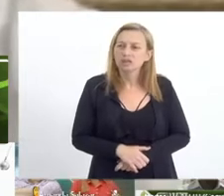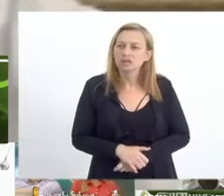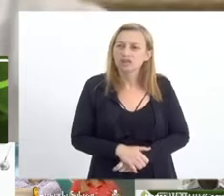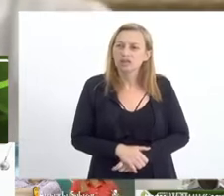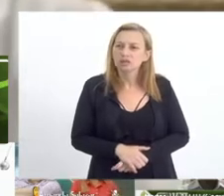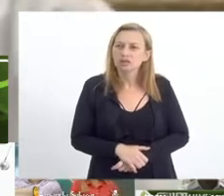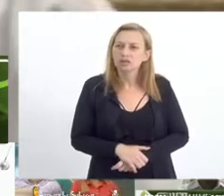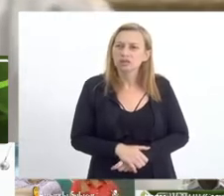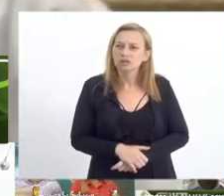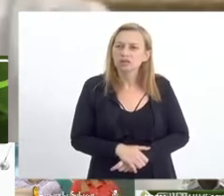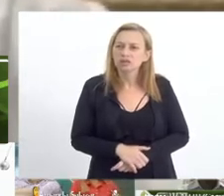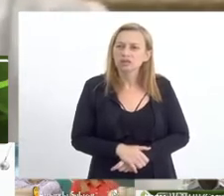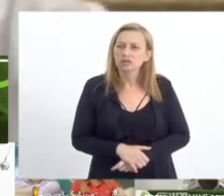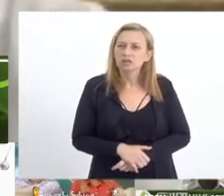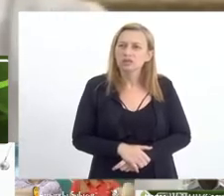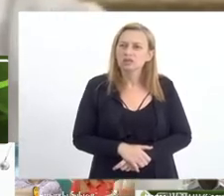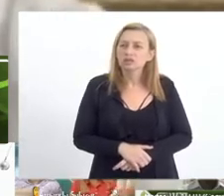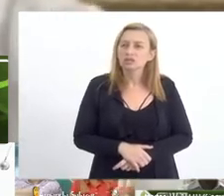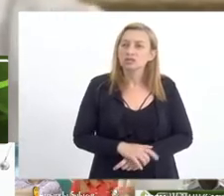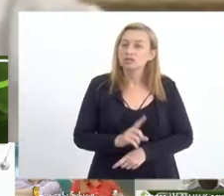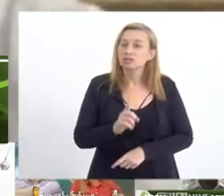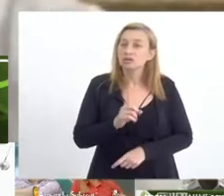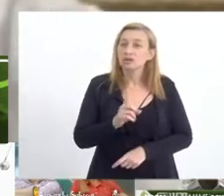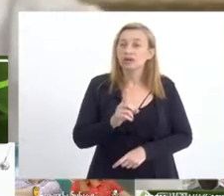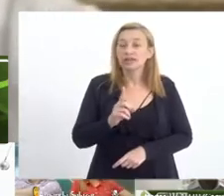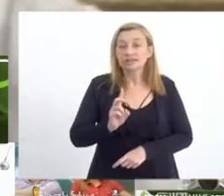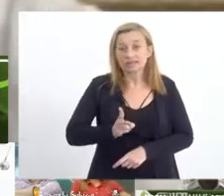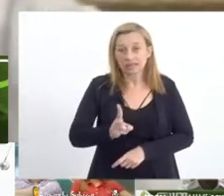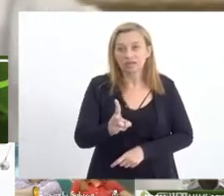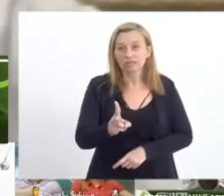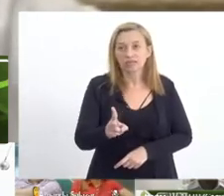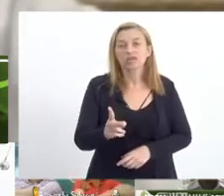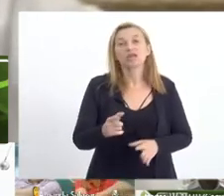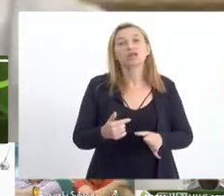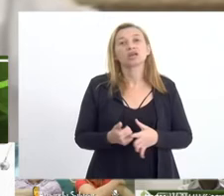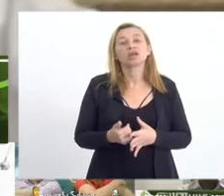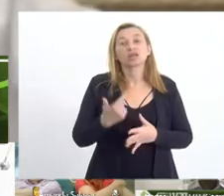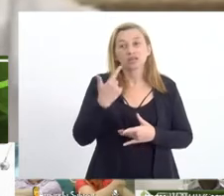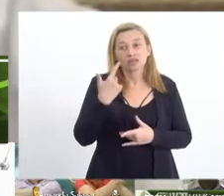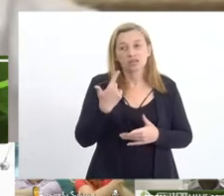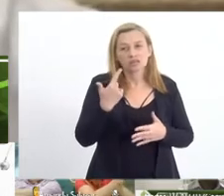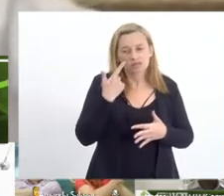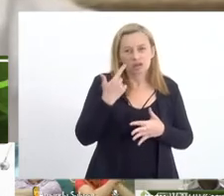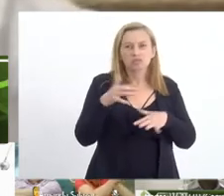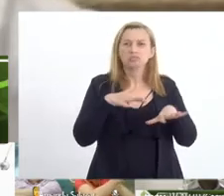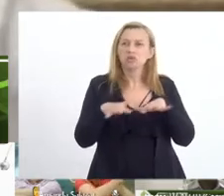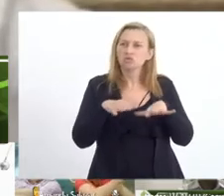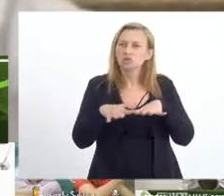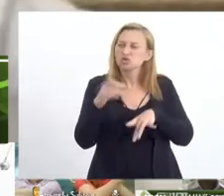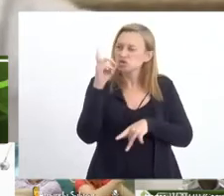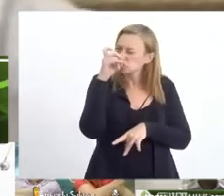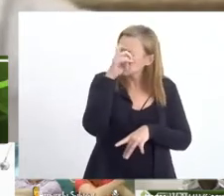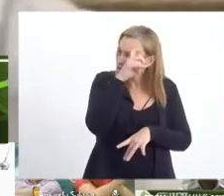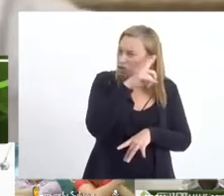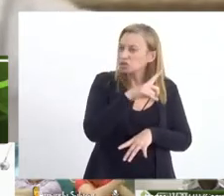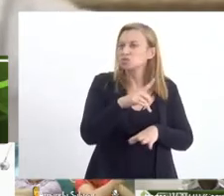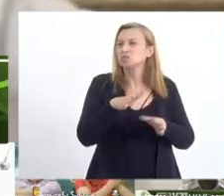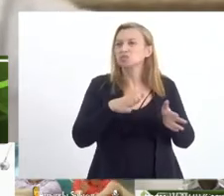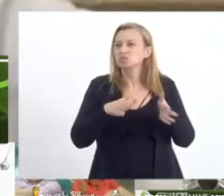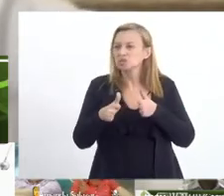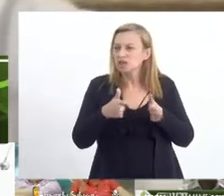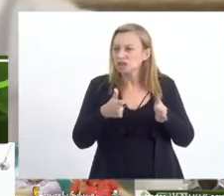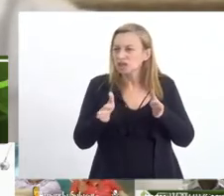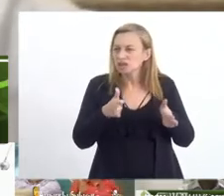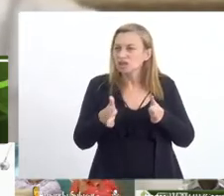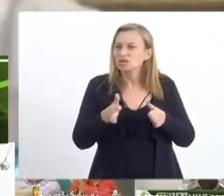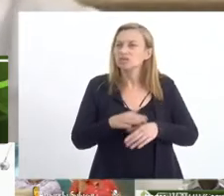isso não é uma constância. Então, assim, a gente vem de momentos de muita dificuldade em um período